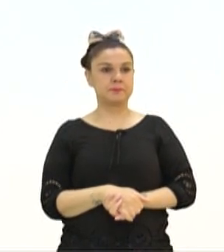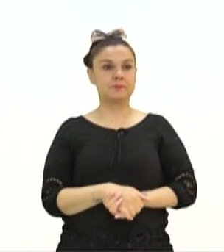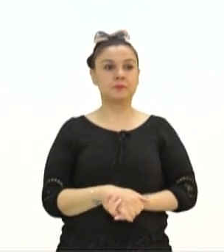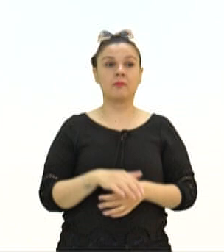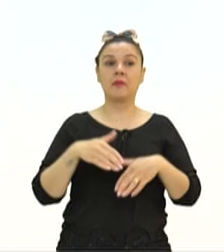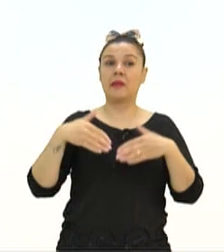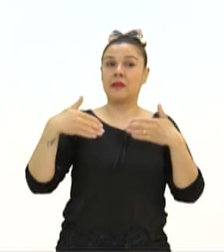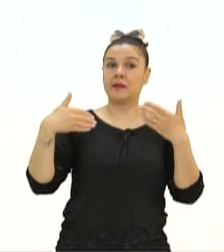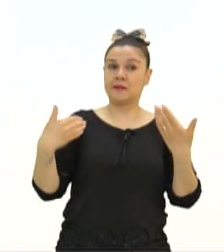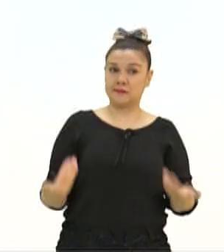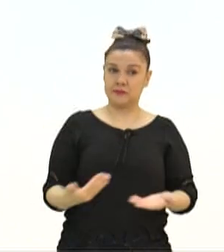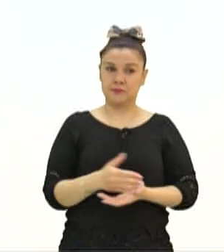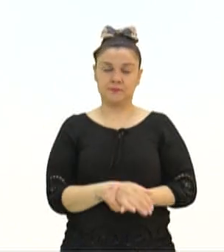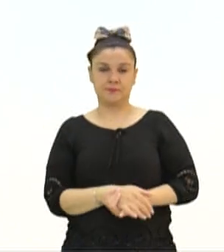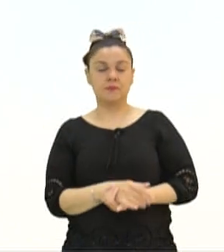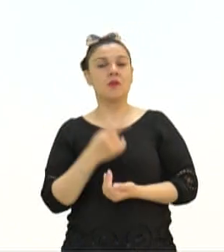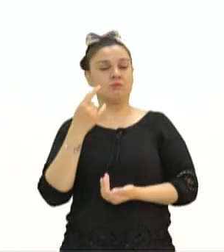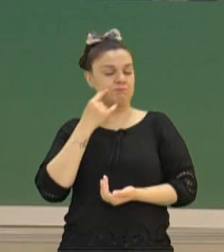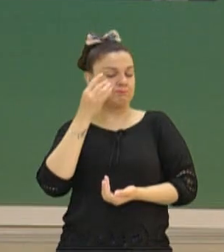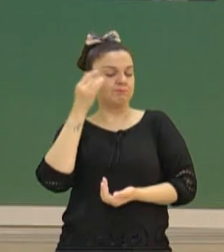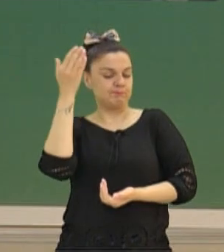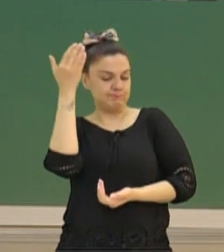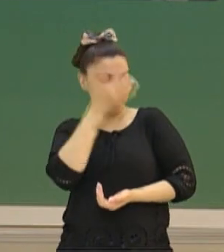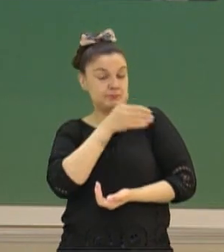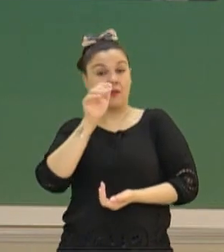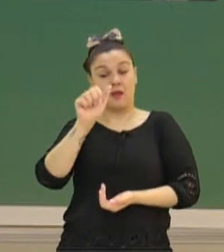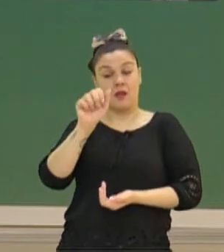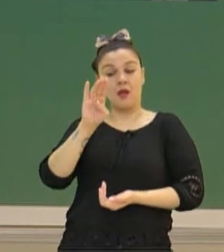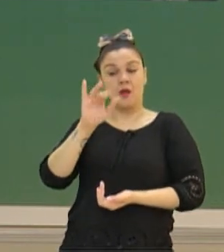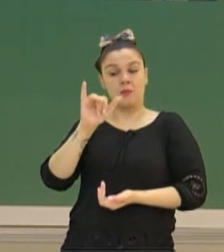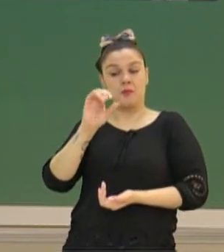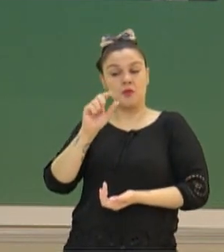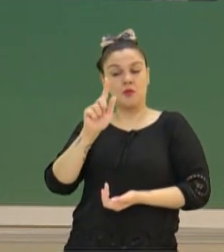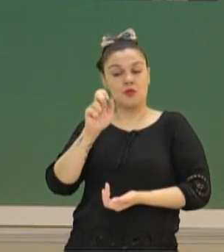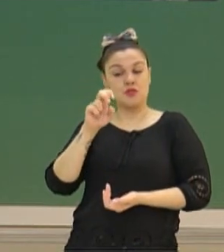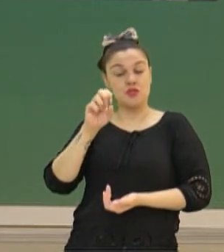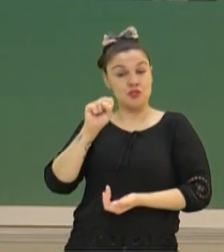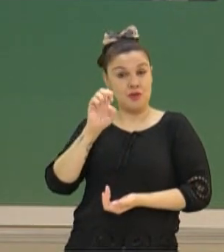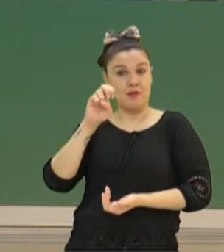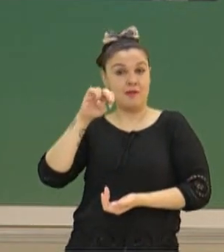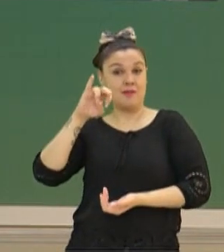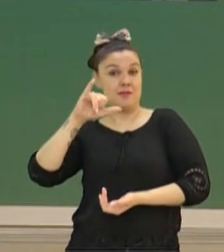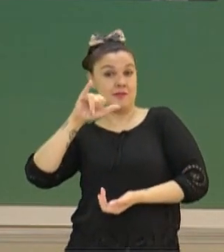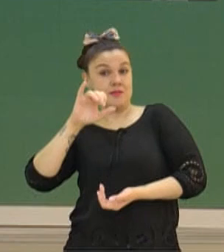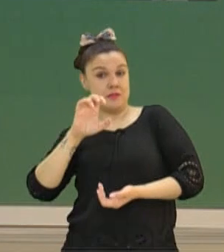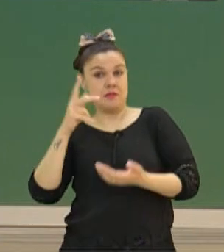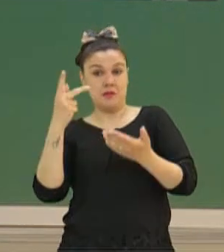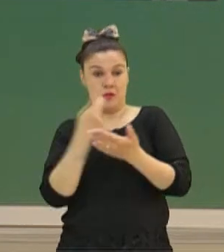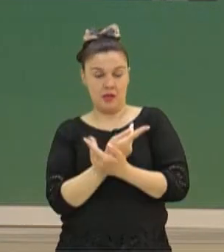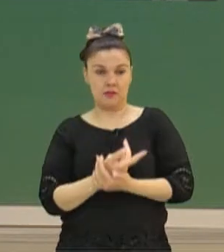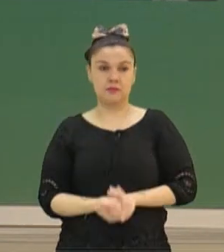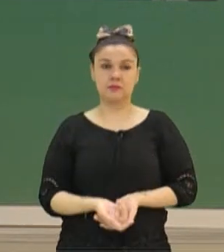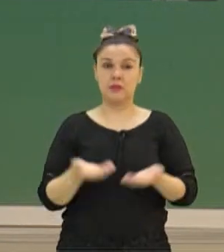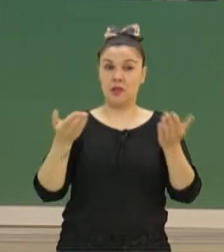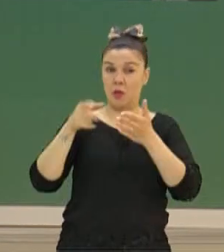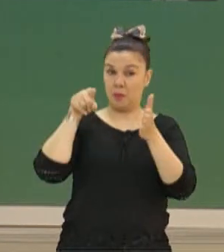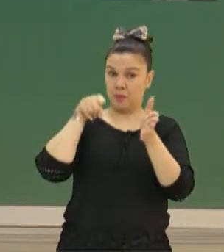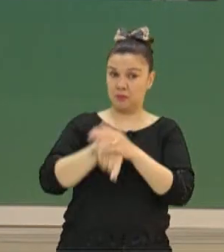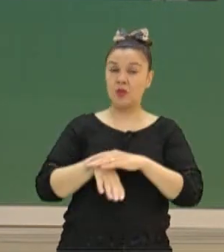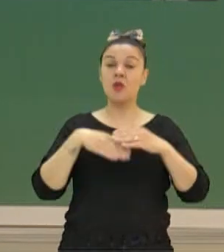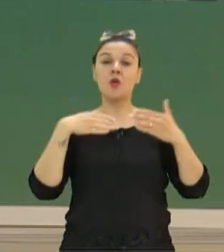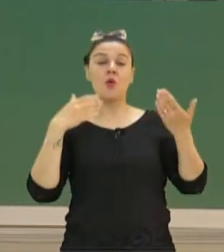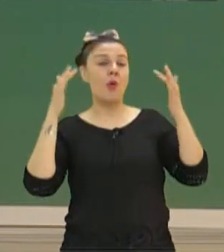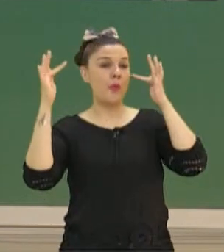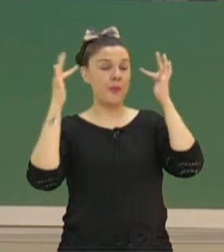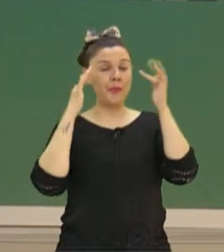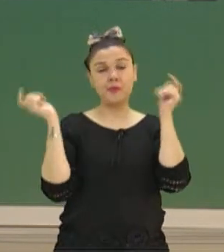E aí, a gente consegue comprovar que a abiogênese estava equivocada, estava errada. E aí vem uma pergunta para você.